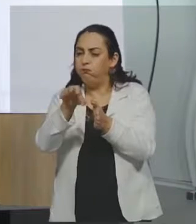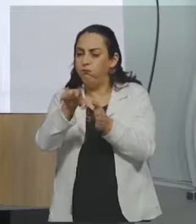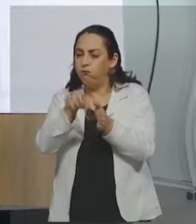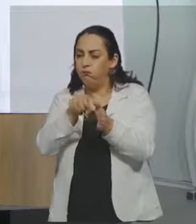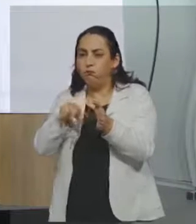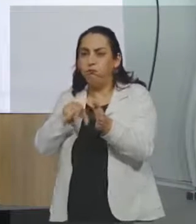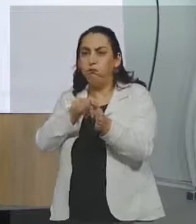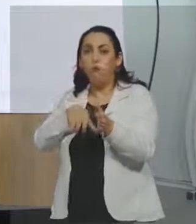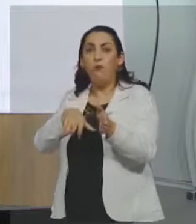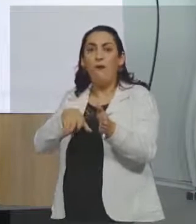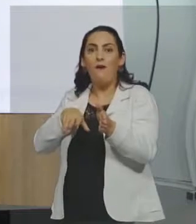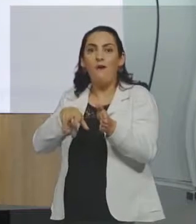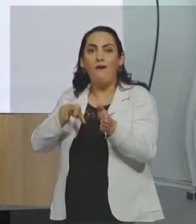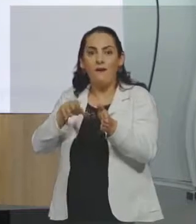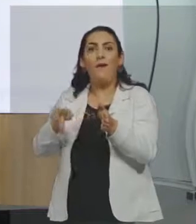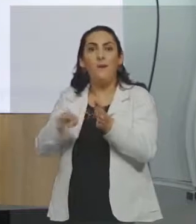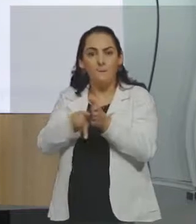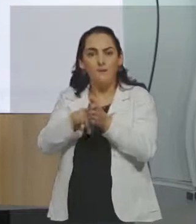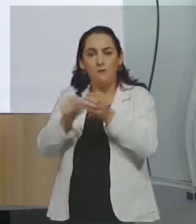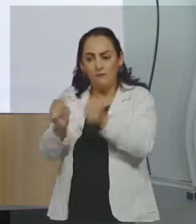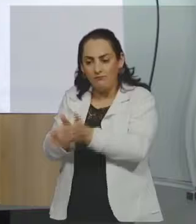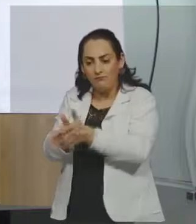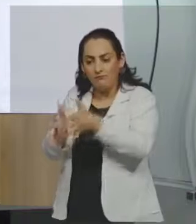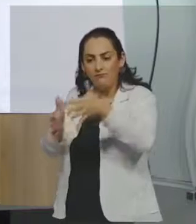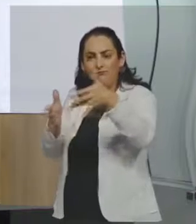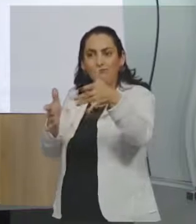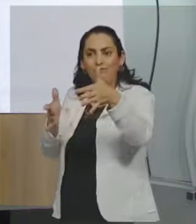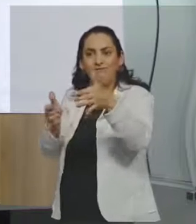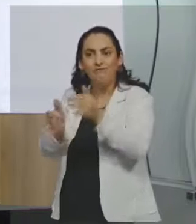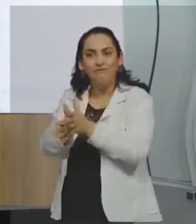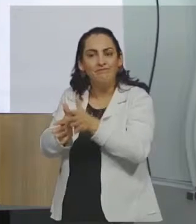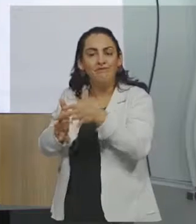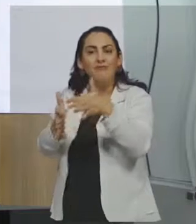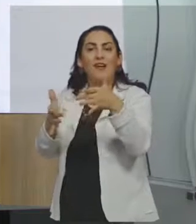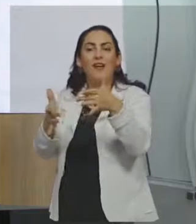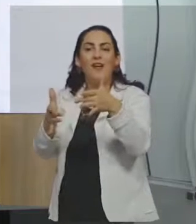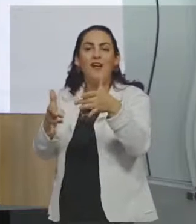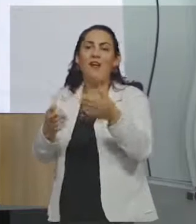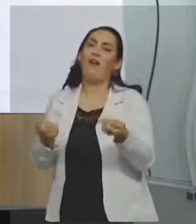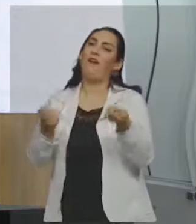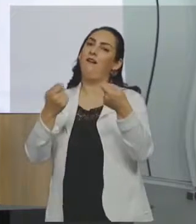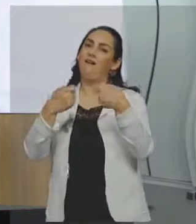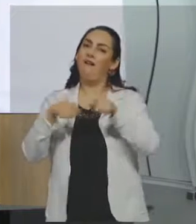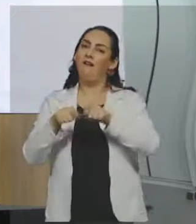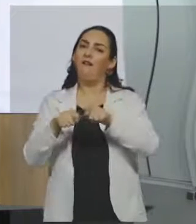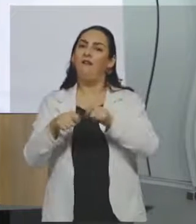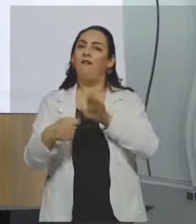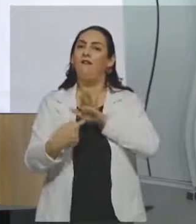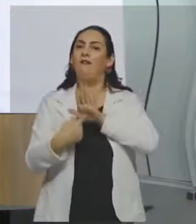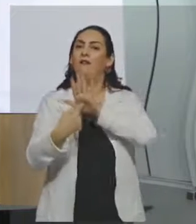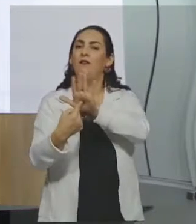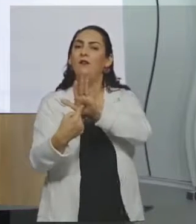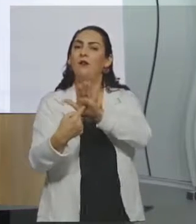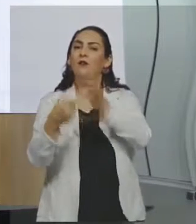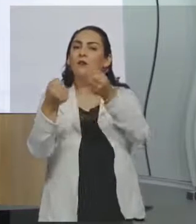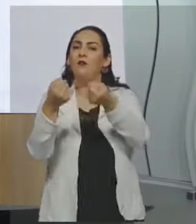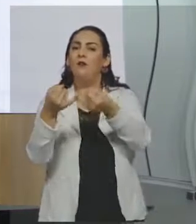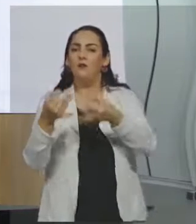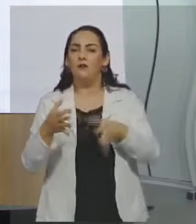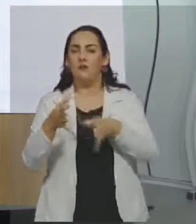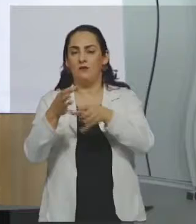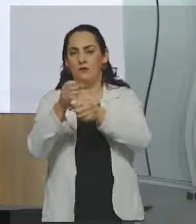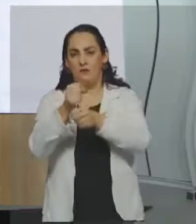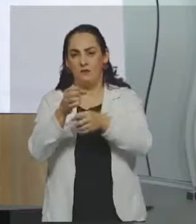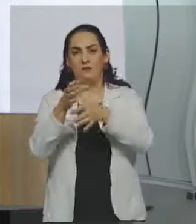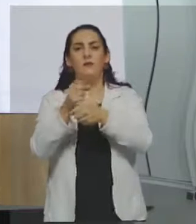E toda essa placa, ela era graduada, então ela tinha os valores de ângulos corretos. Então, por isso que era